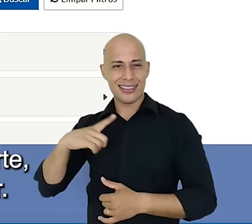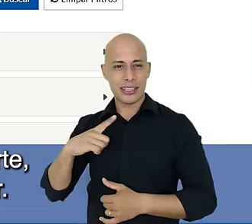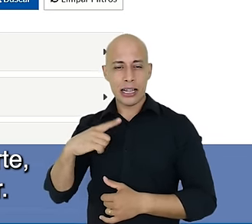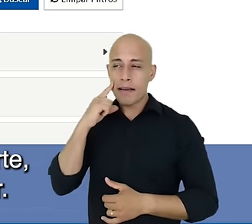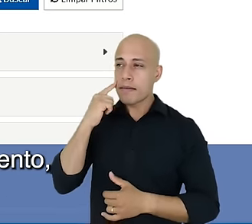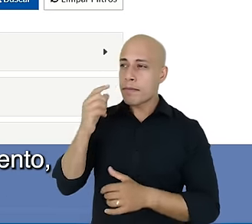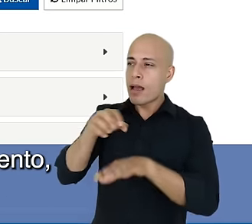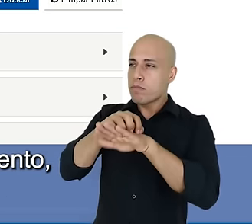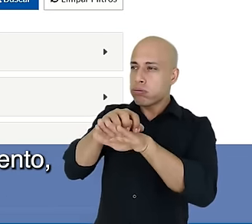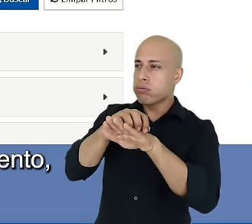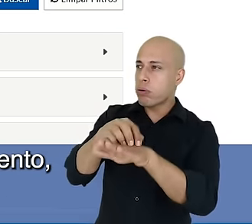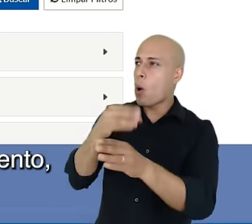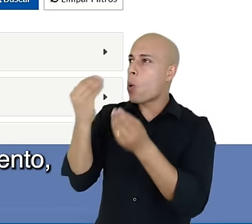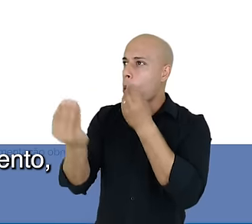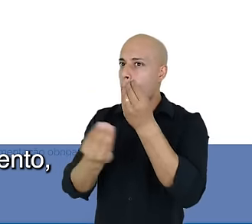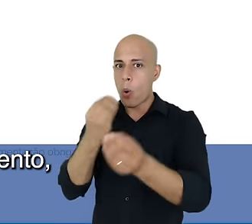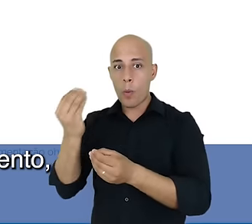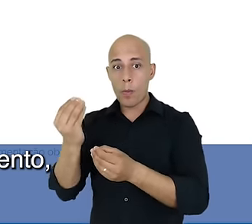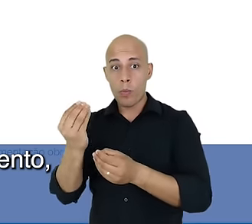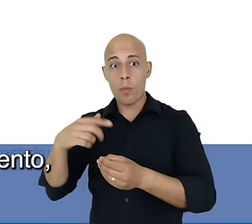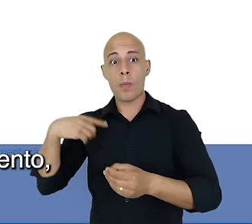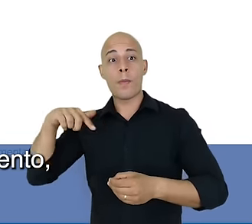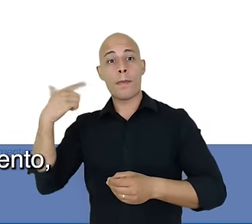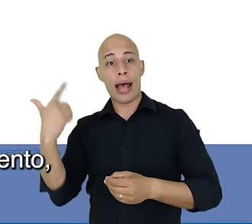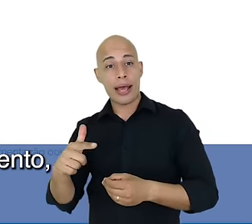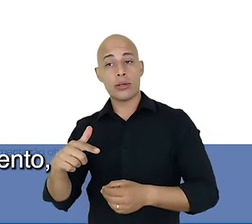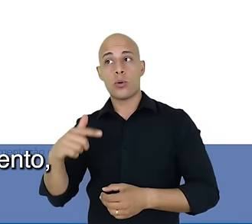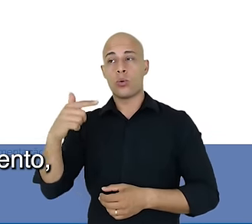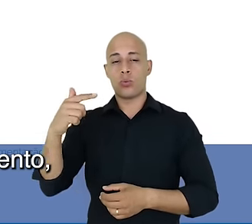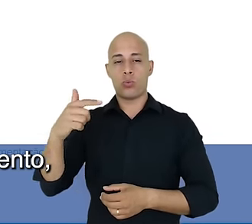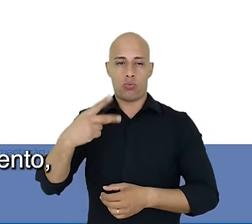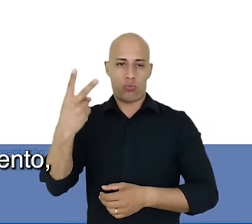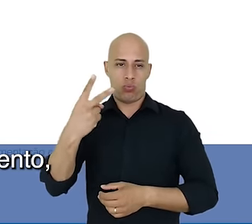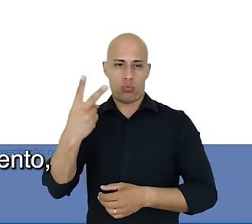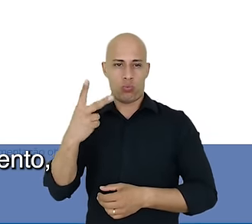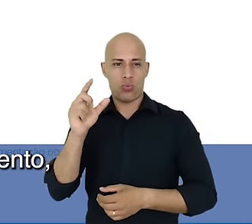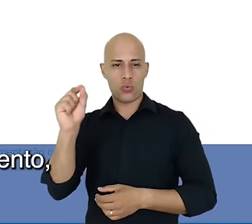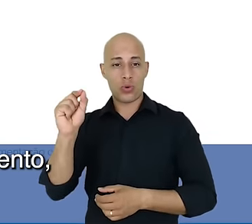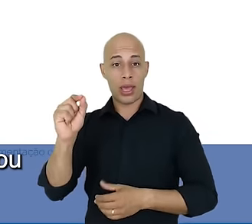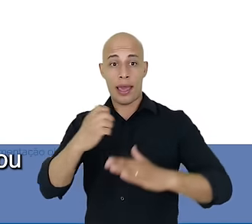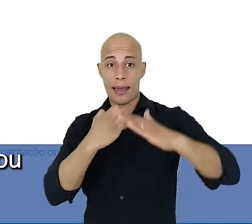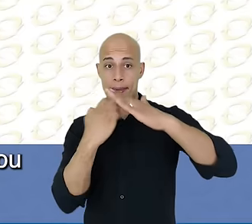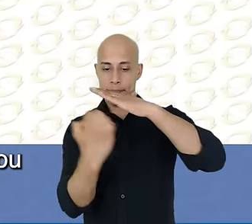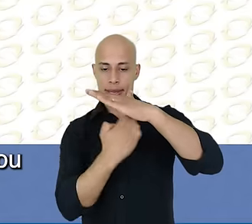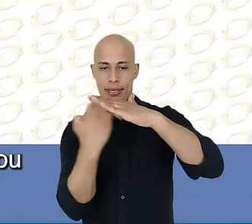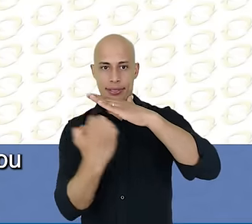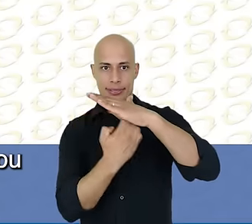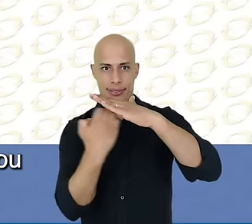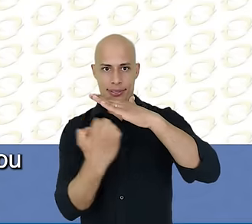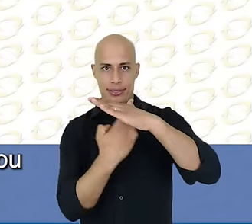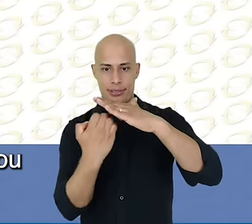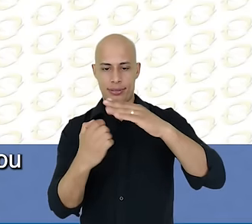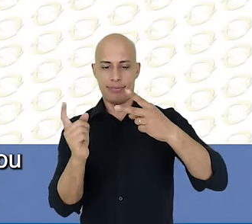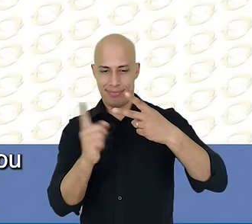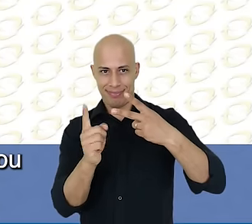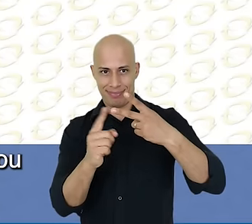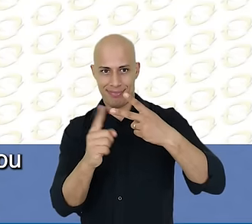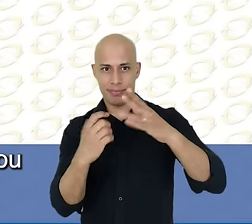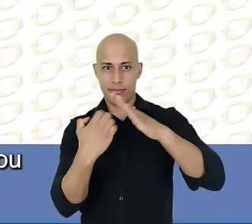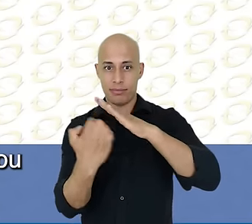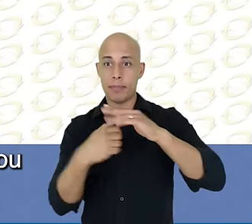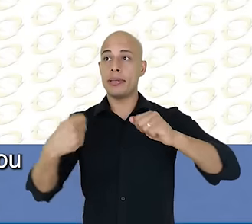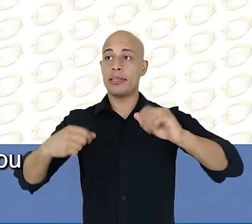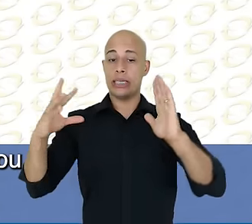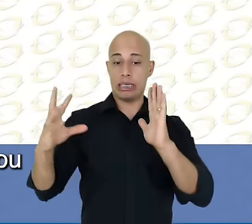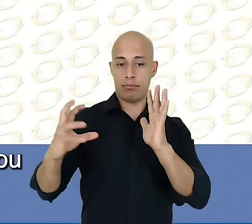observar e aí a gente vai para um segundo momento que é a empresa est credenciada que a gente acabou